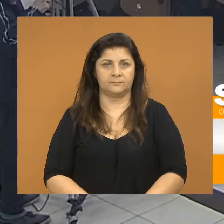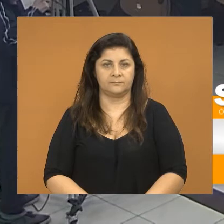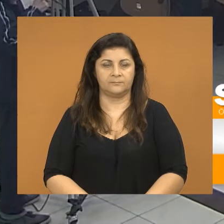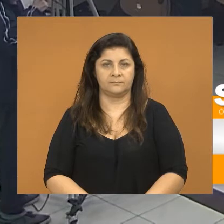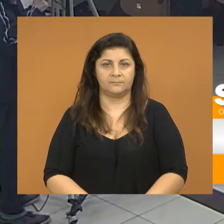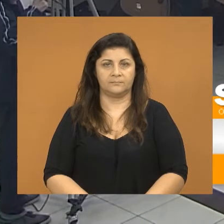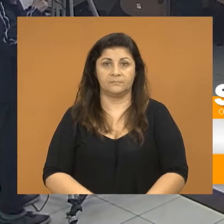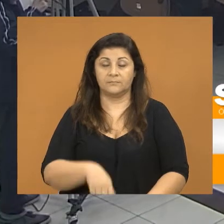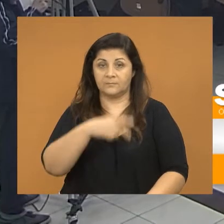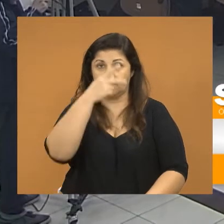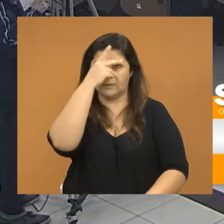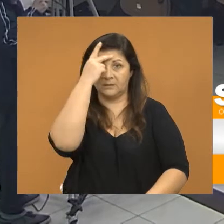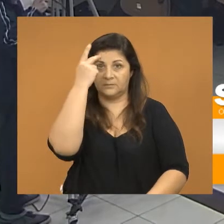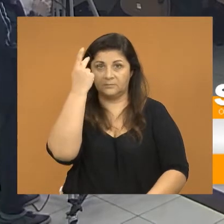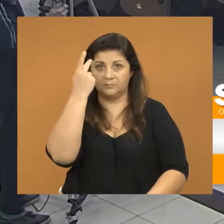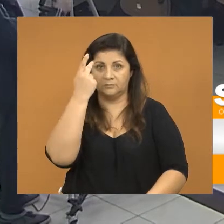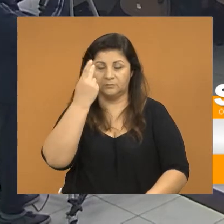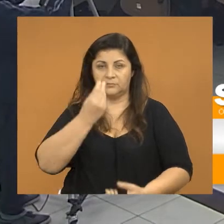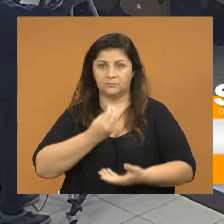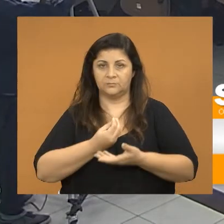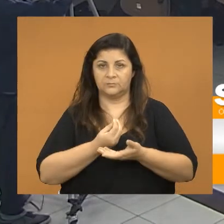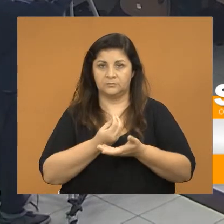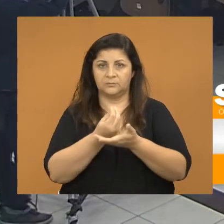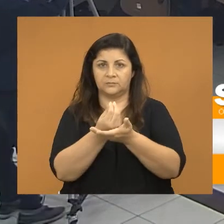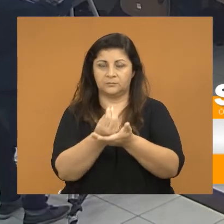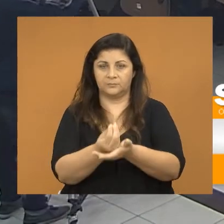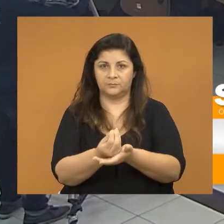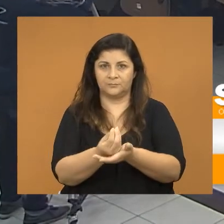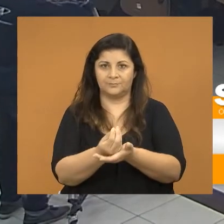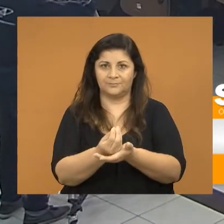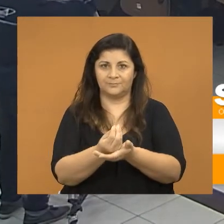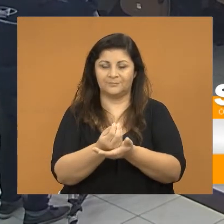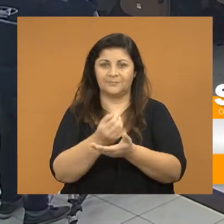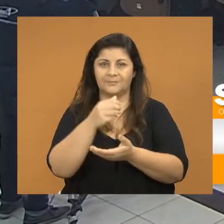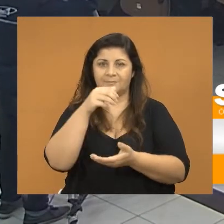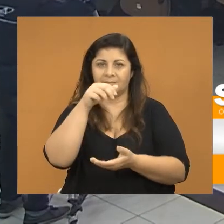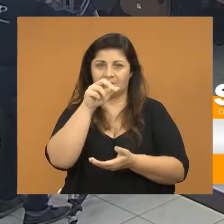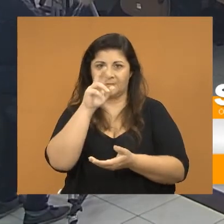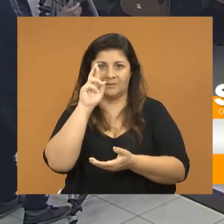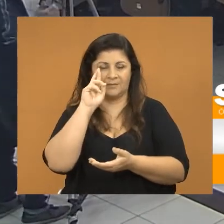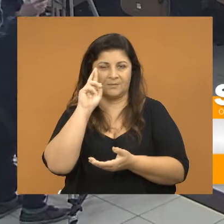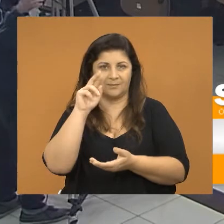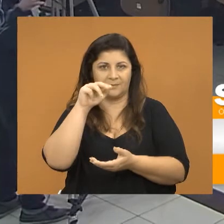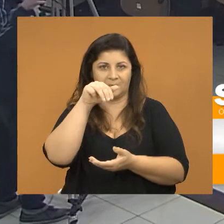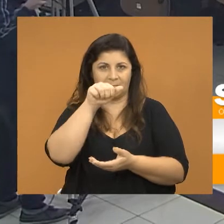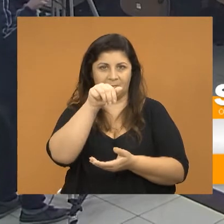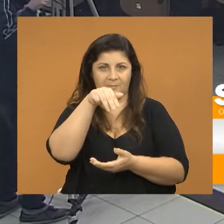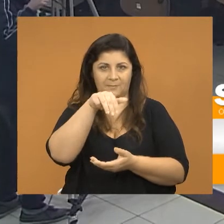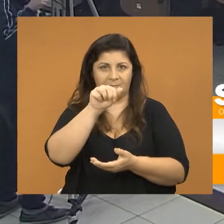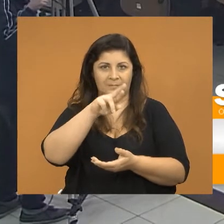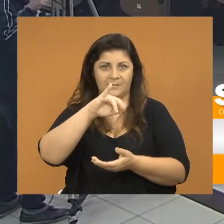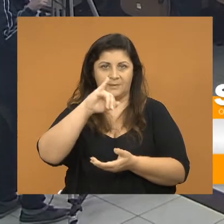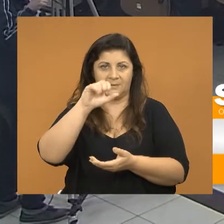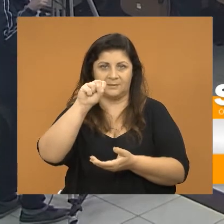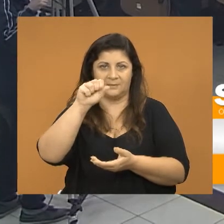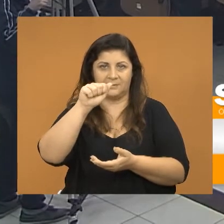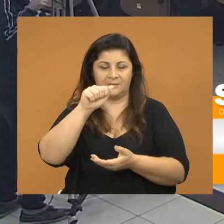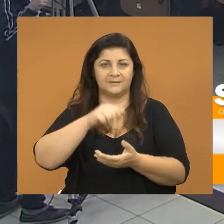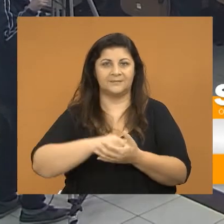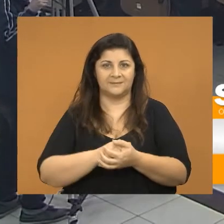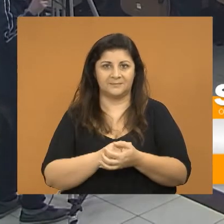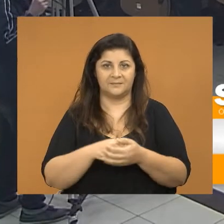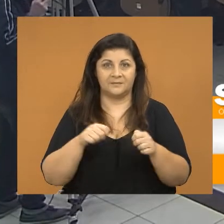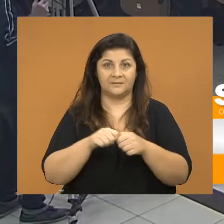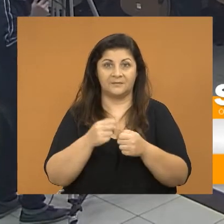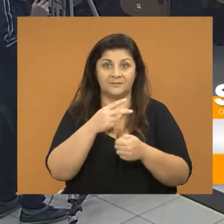Os doadores são 3. A senhora Maria Neuza Santana, que fez 22 doações de sangue ao longo dos